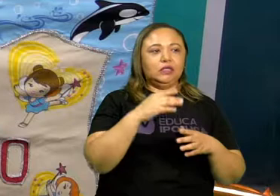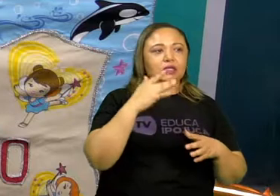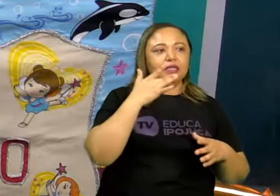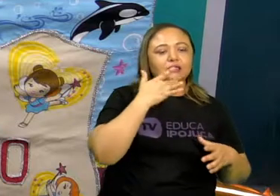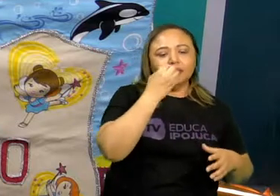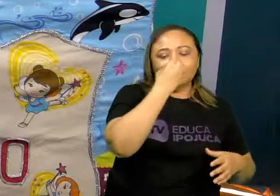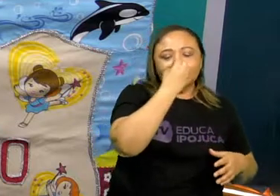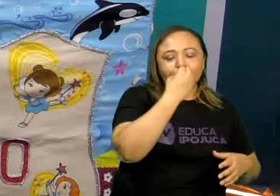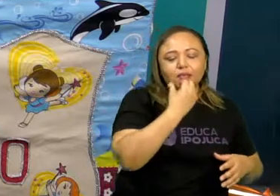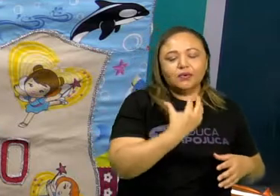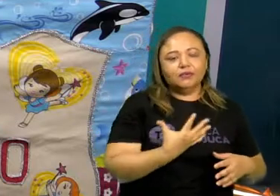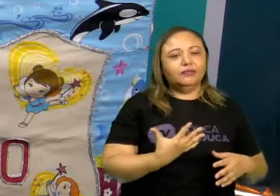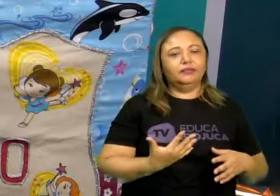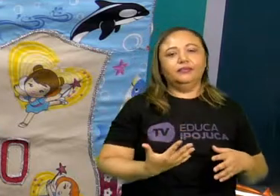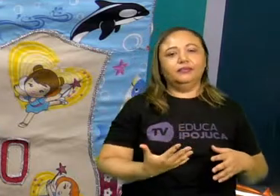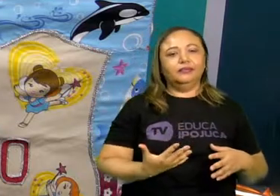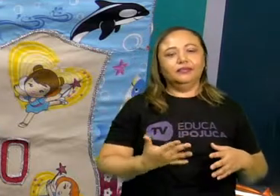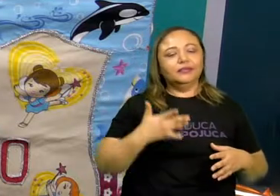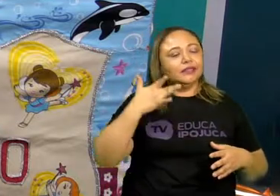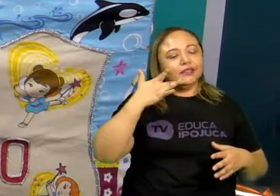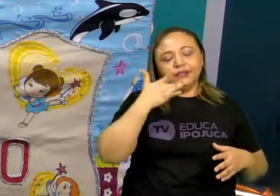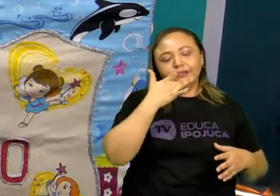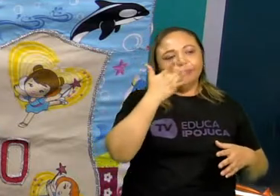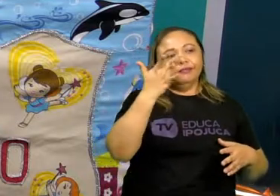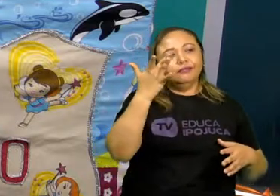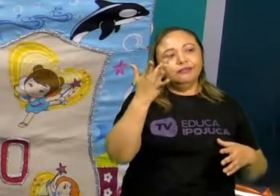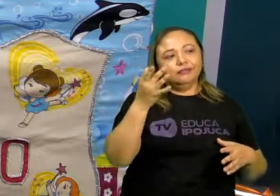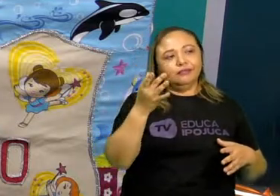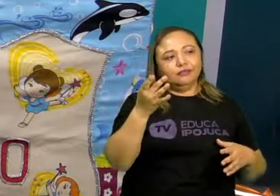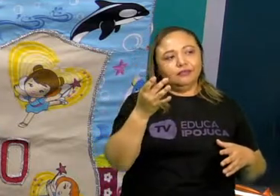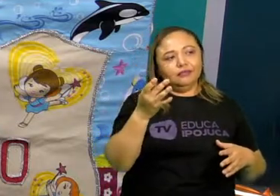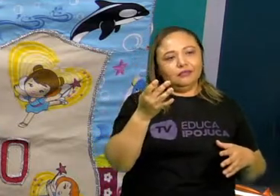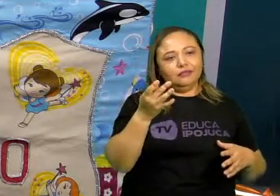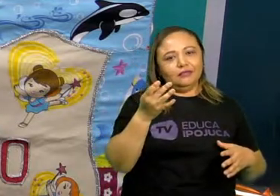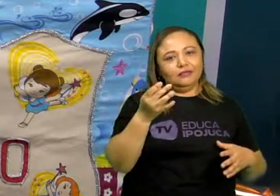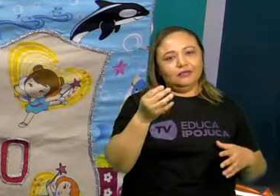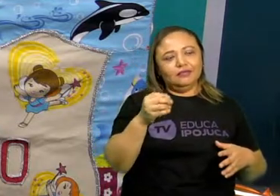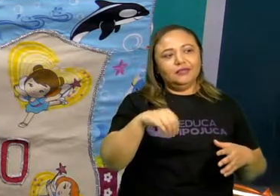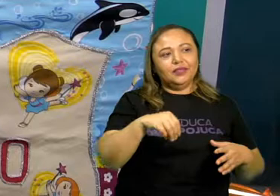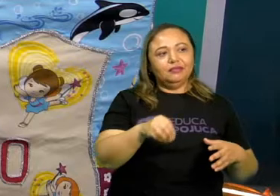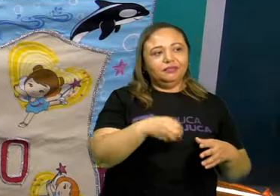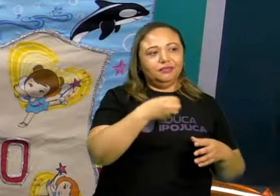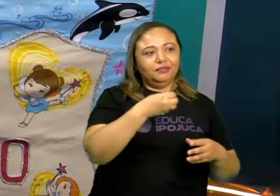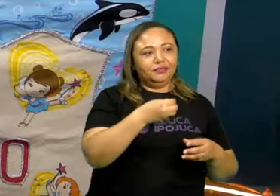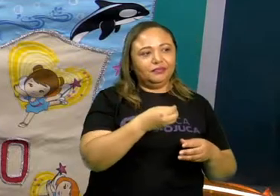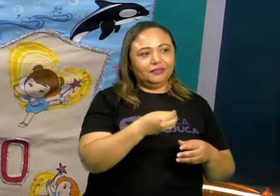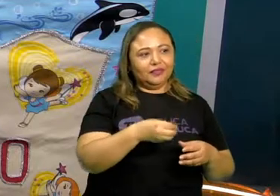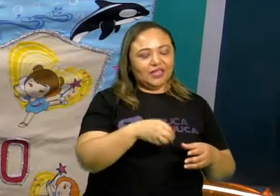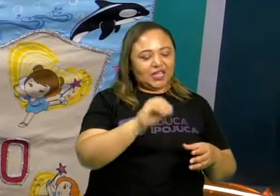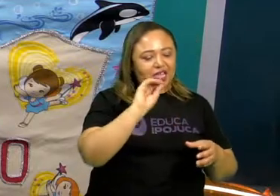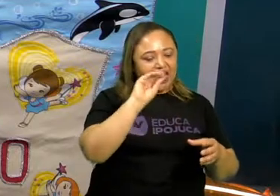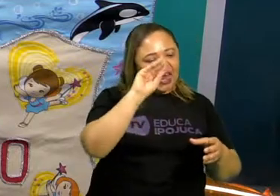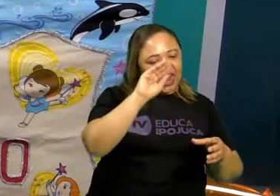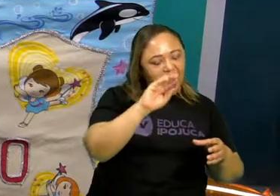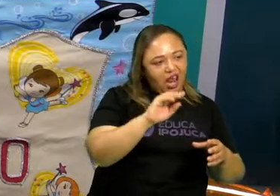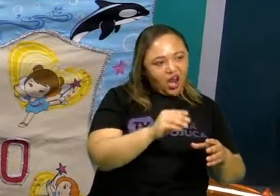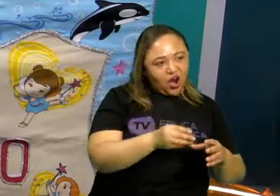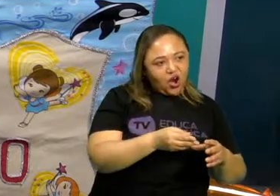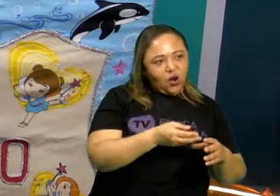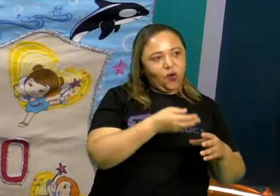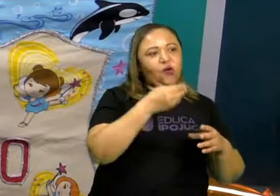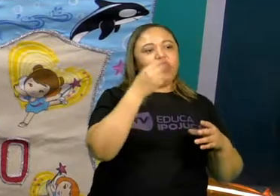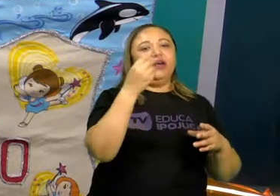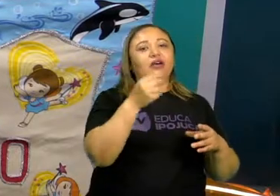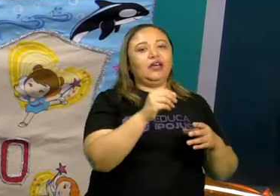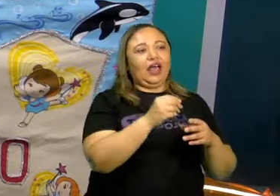no ponto. Uma delícia, Leiturinha! Aí o que ela fez,